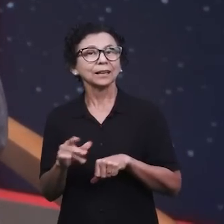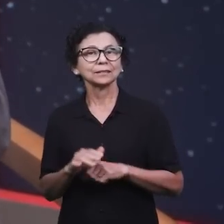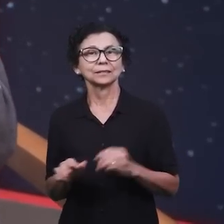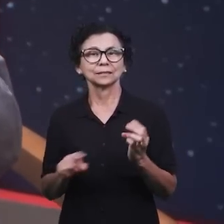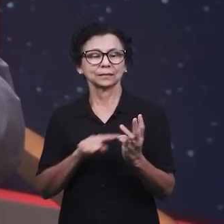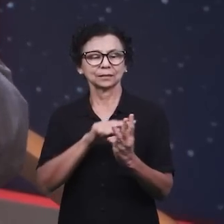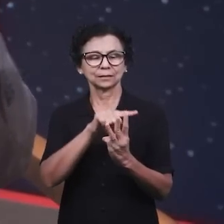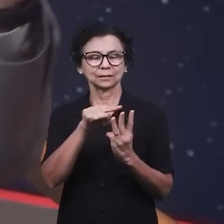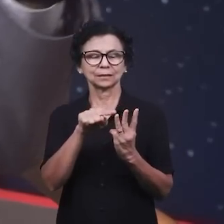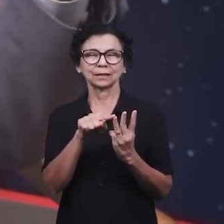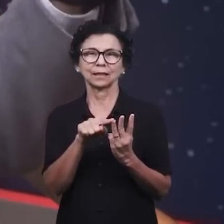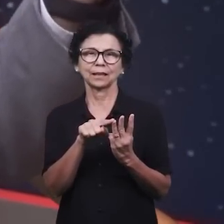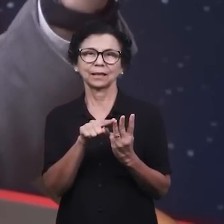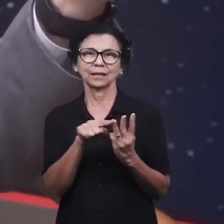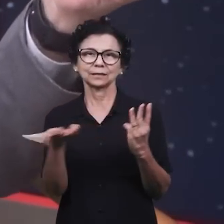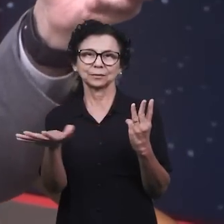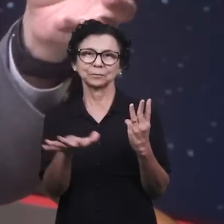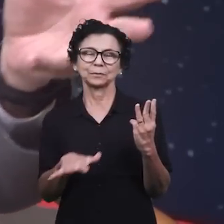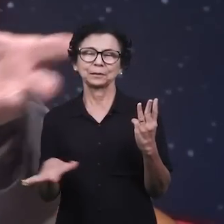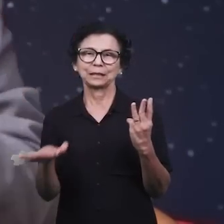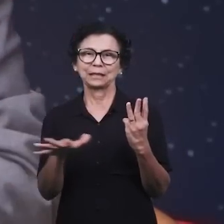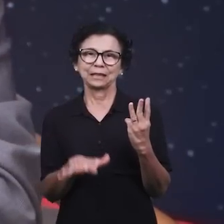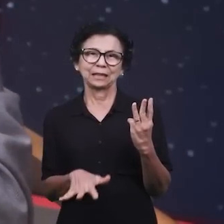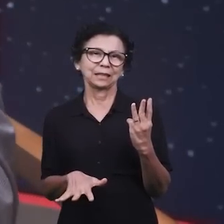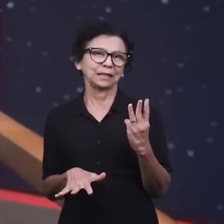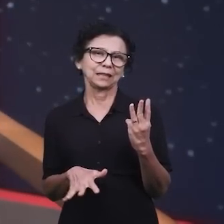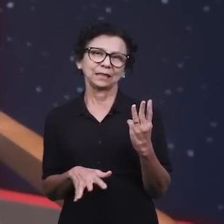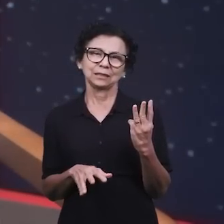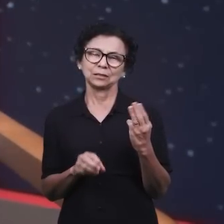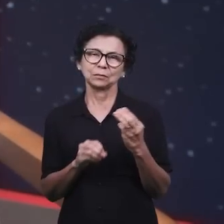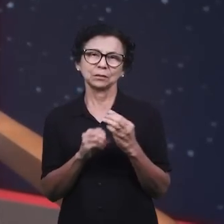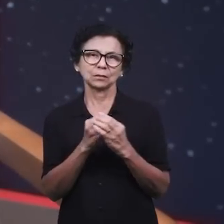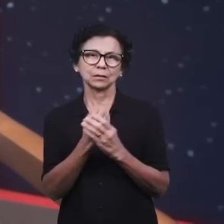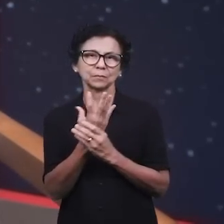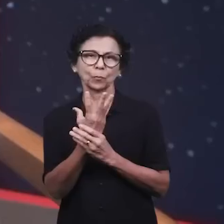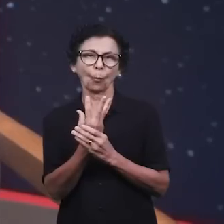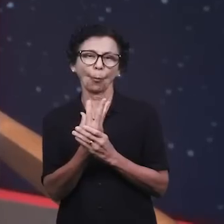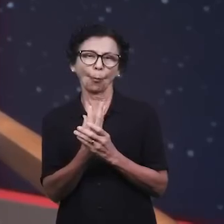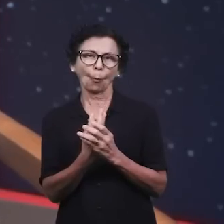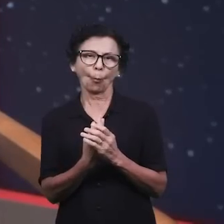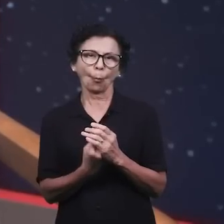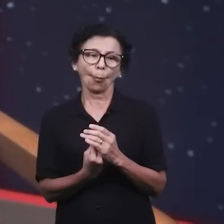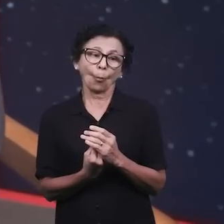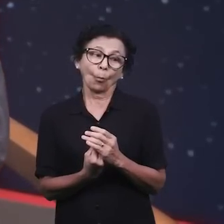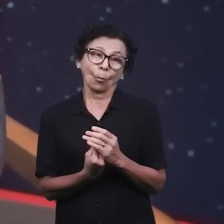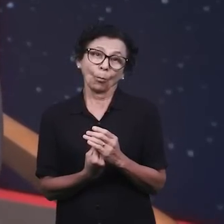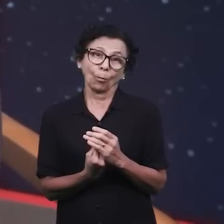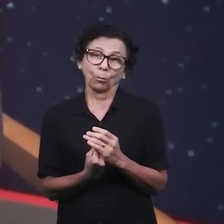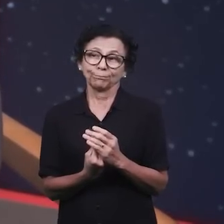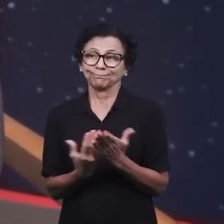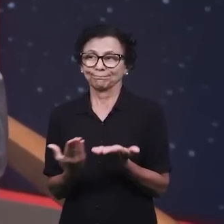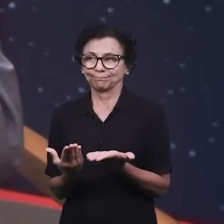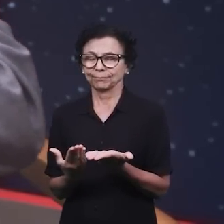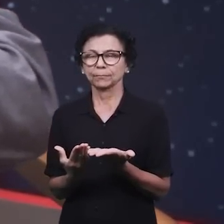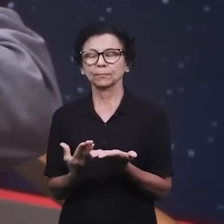somente prazer em receber a palavra de Deus, mas em praticar a palavra do